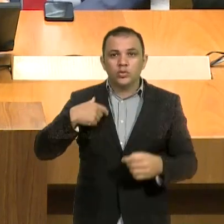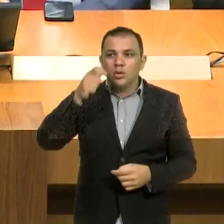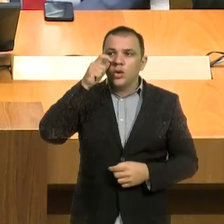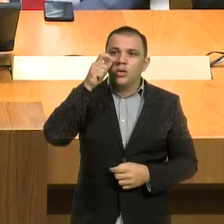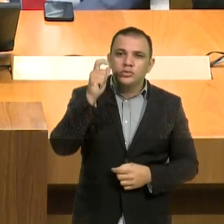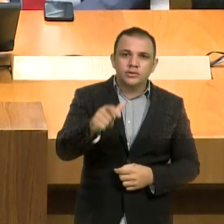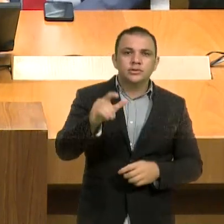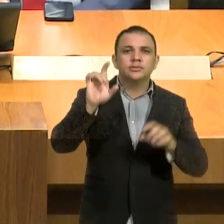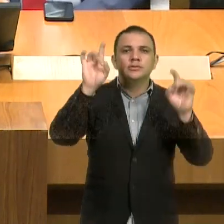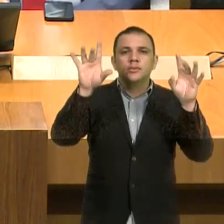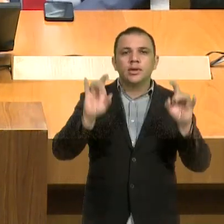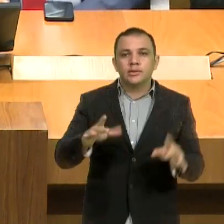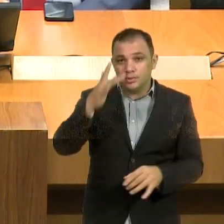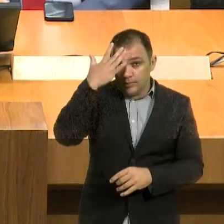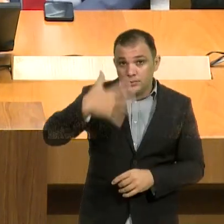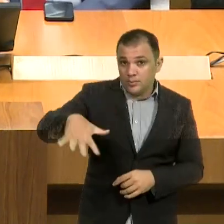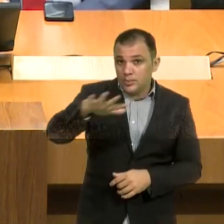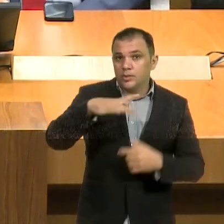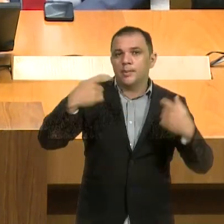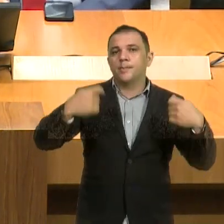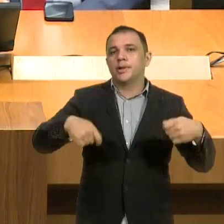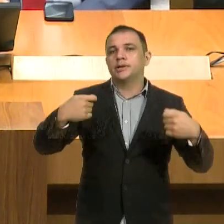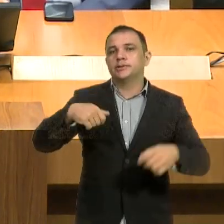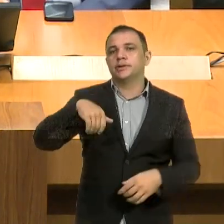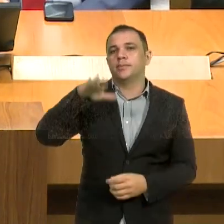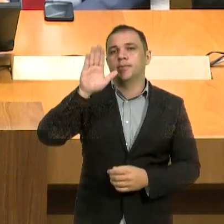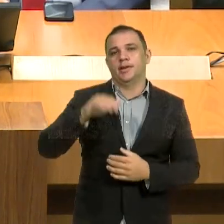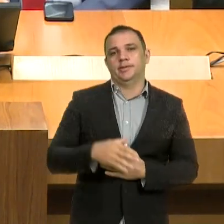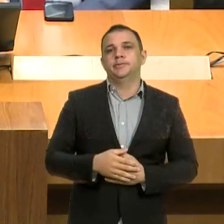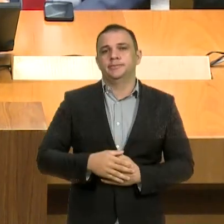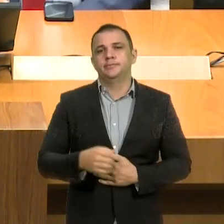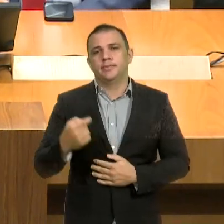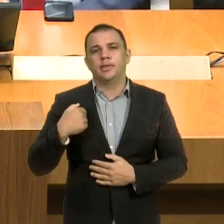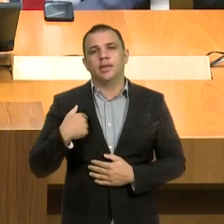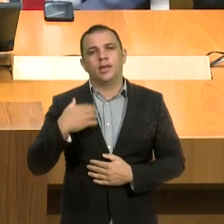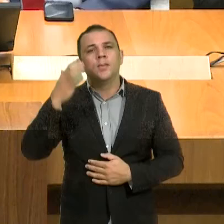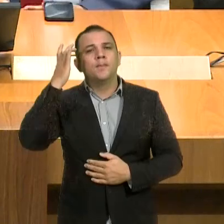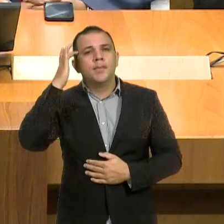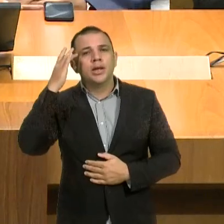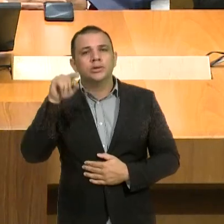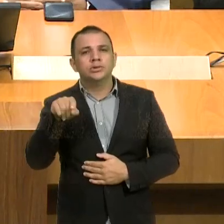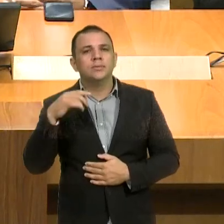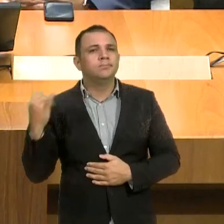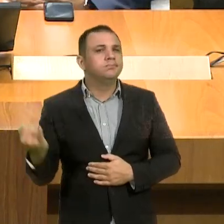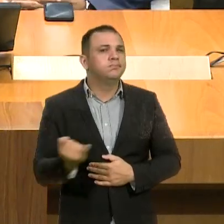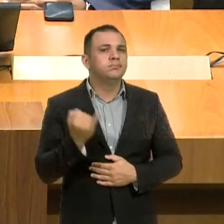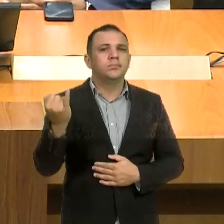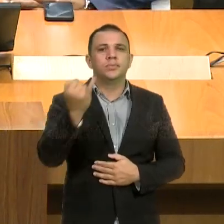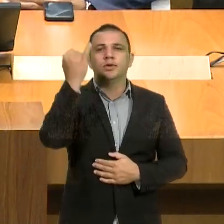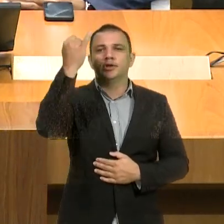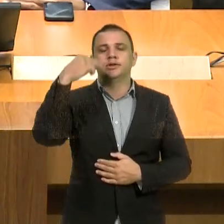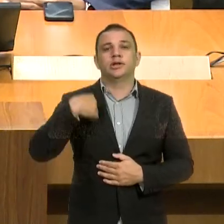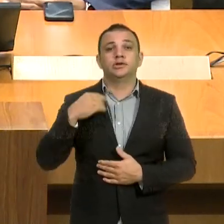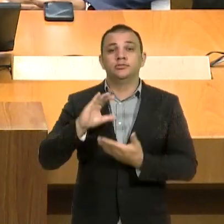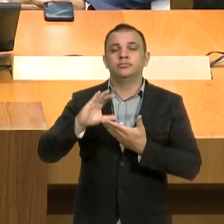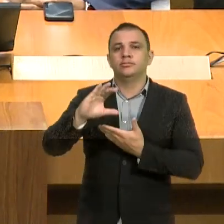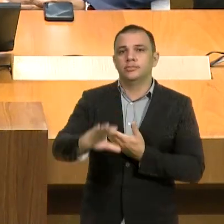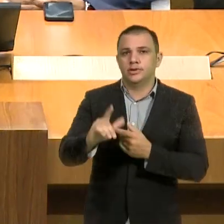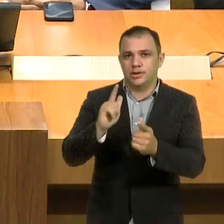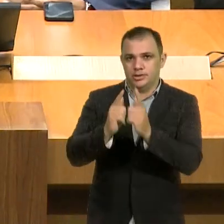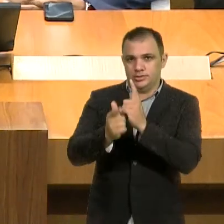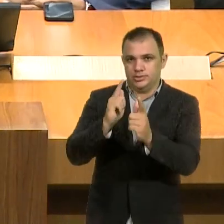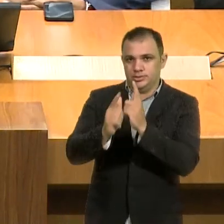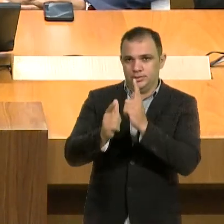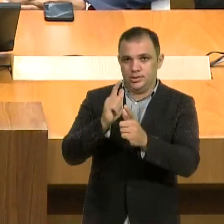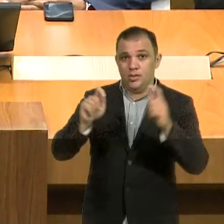mais precisam. Acredito na importância de investir na gestão em si, procurando tornar